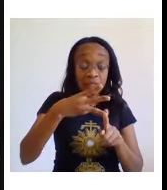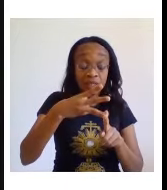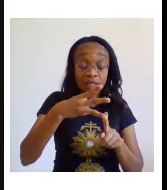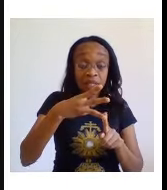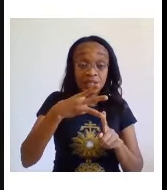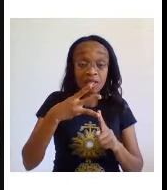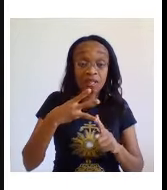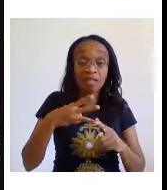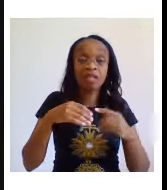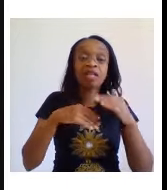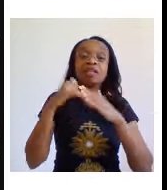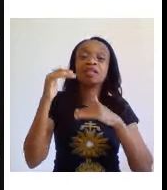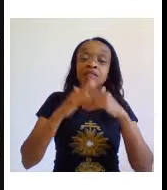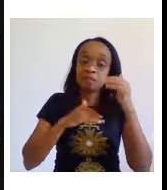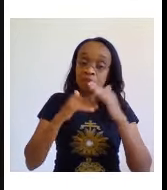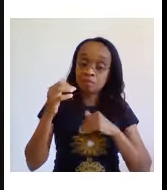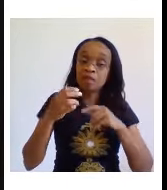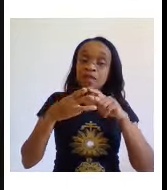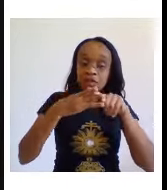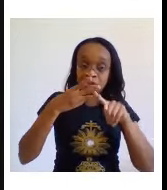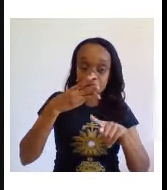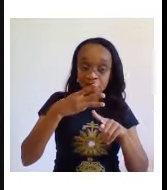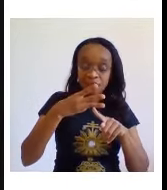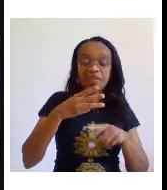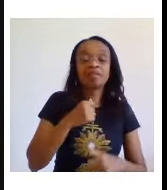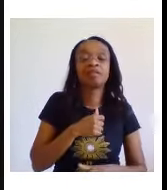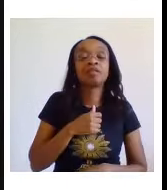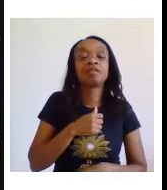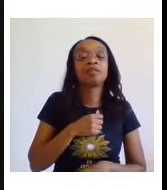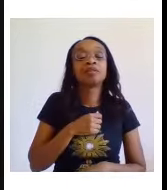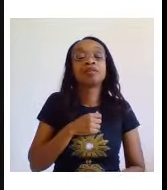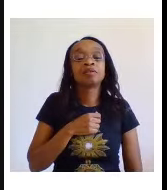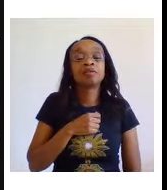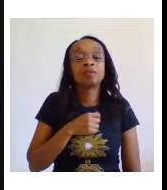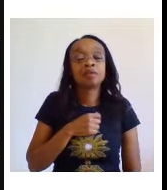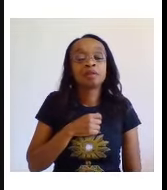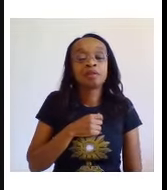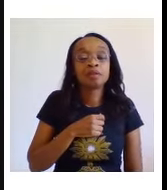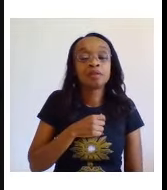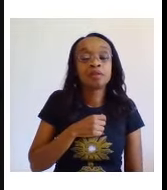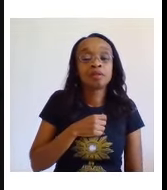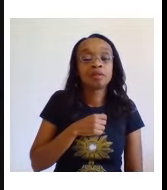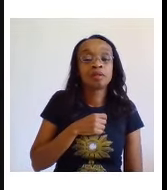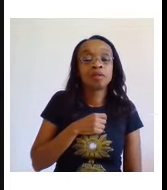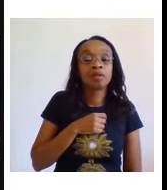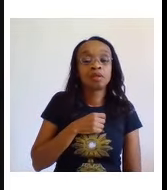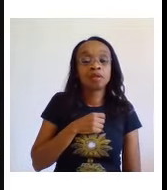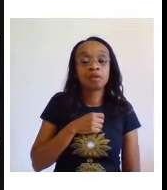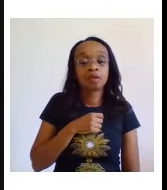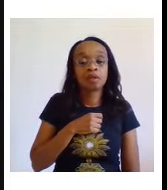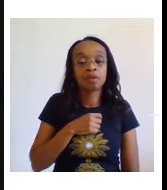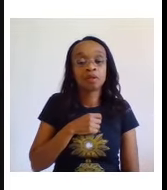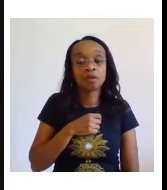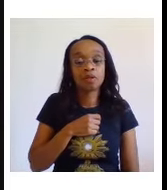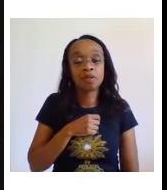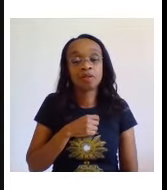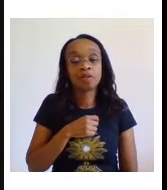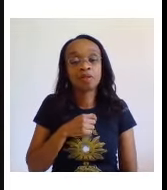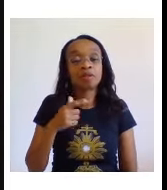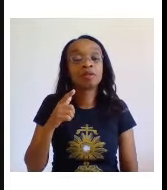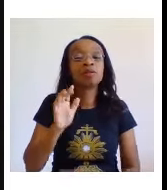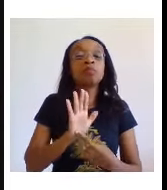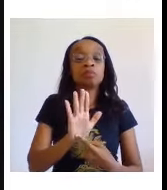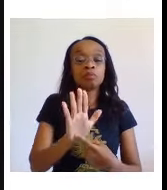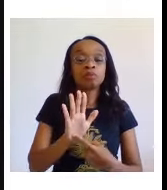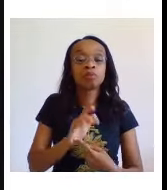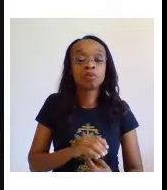estão muito mais perto aqui de nós, tá bem? Um deles é do Ecomuseu. O Adilson vai colocar aí